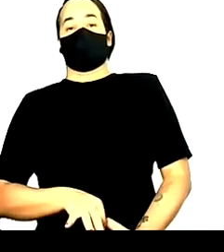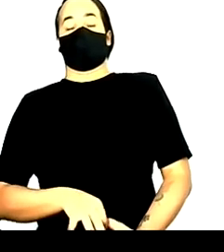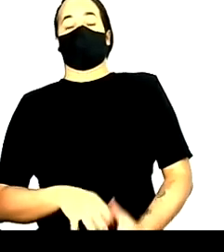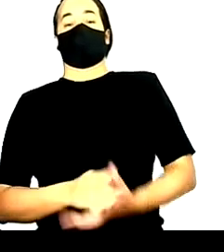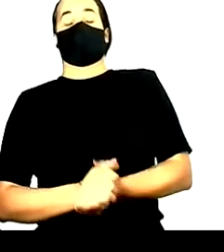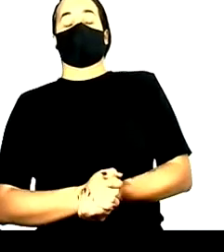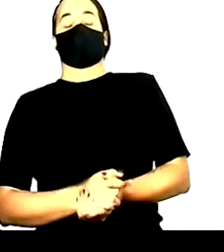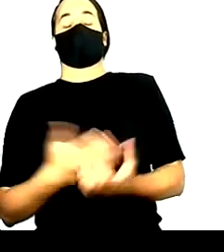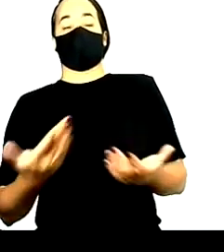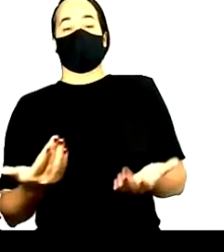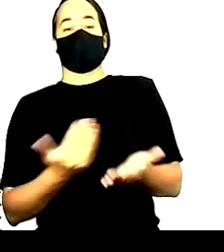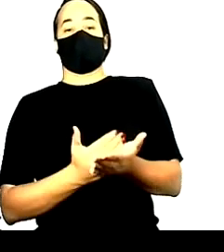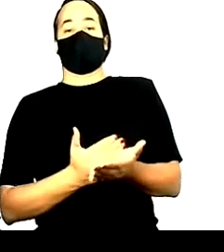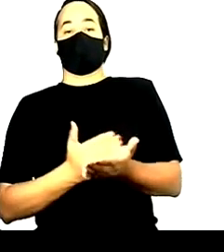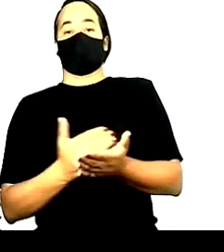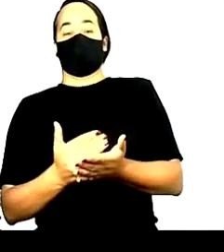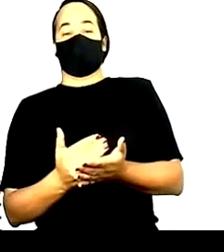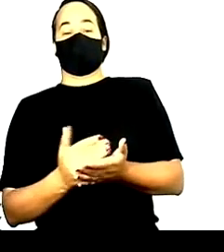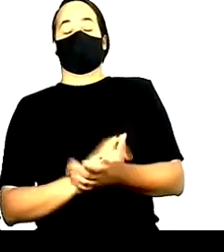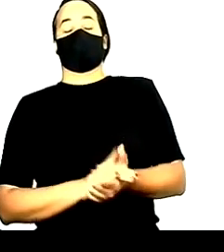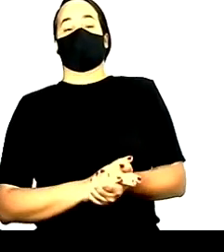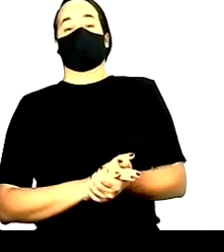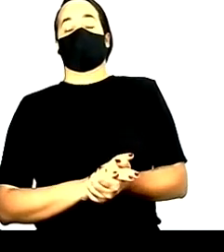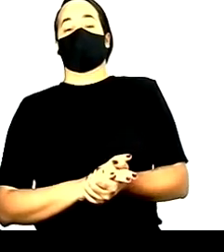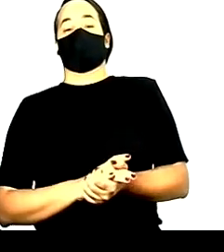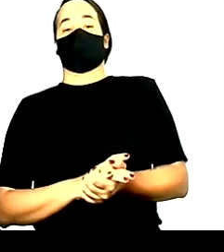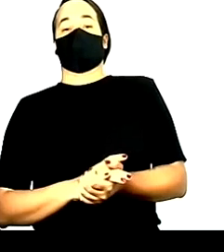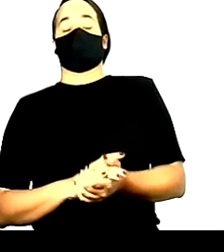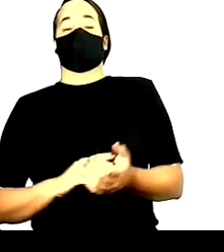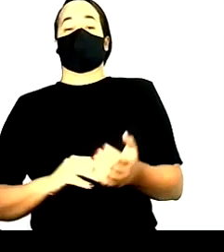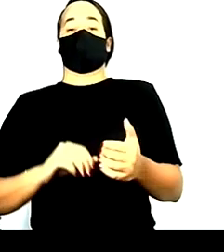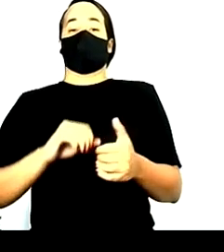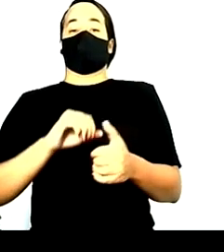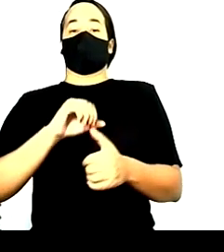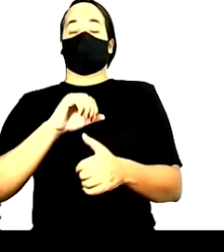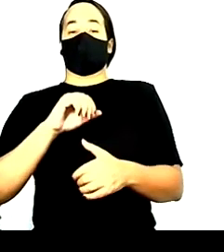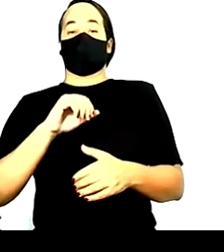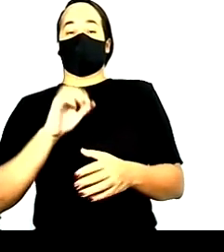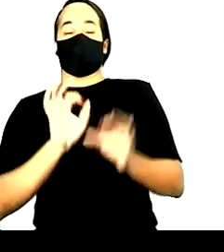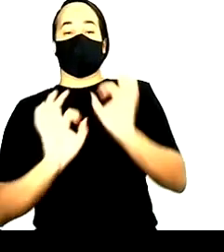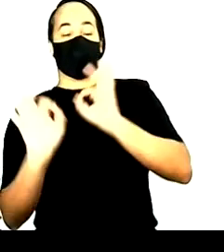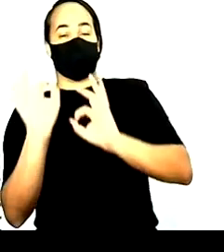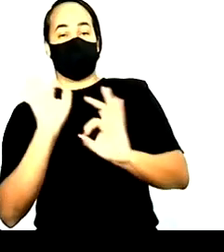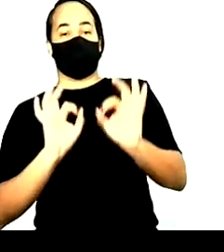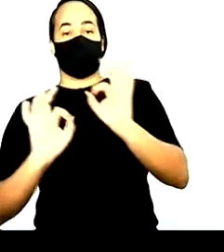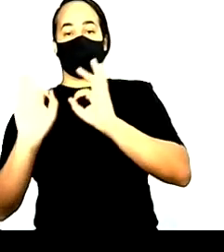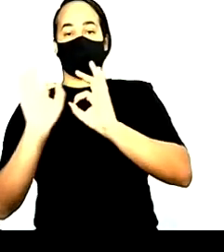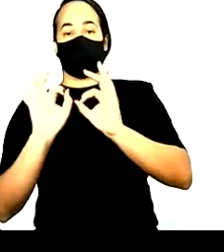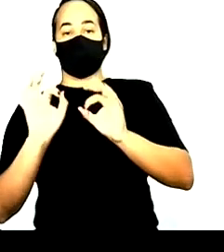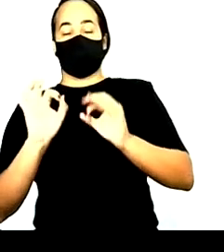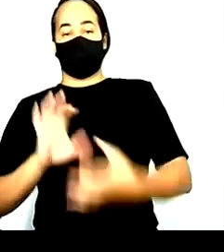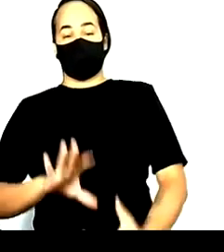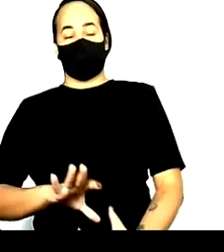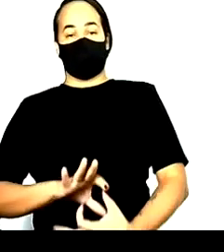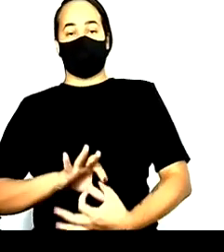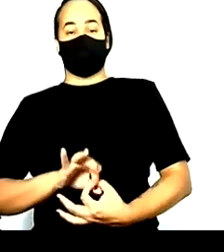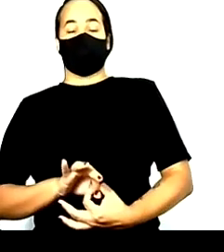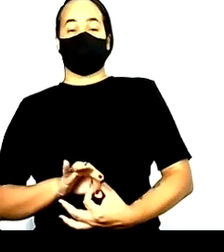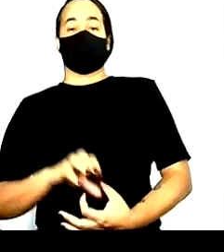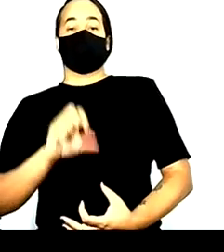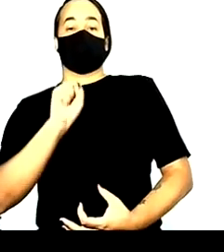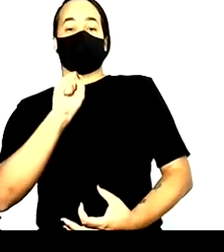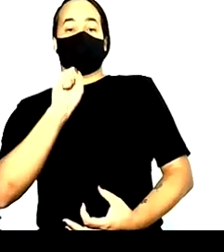partir dele, o óvulo amadurecido sai do ovário e penetra nessa tuba. Se esse óvulo